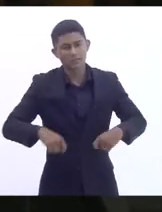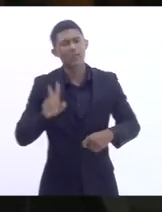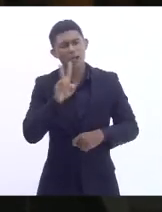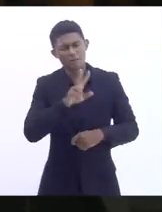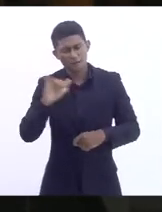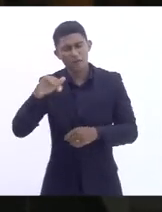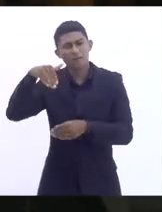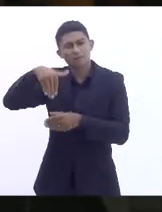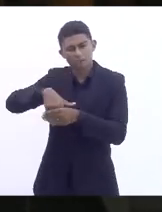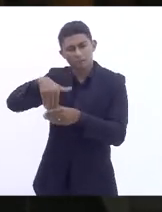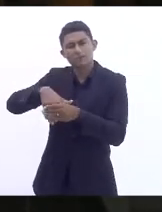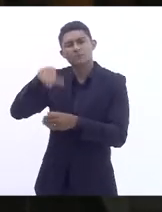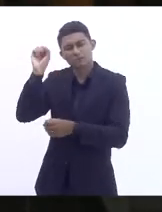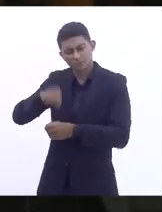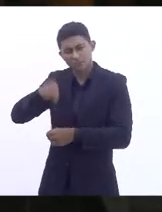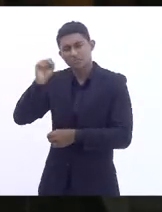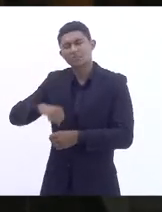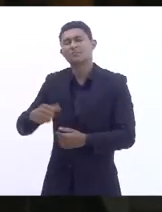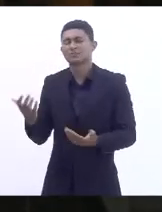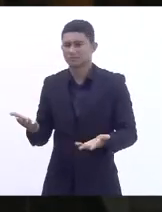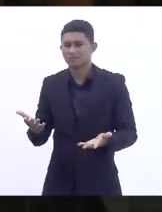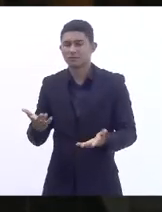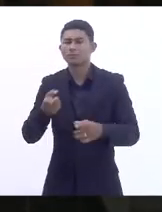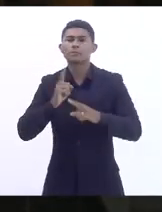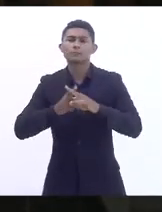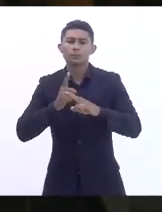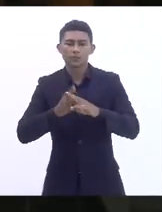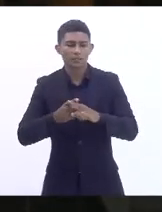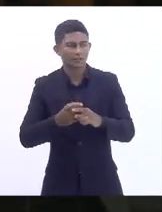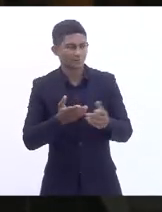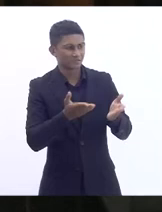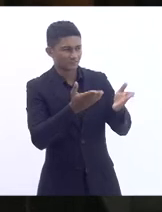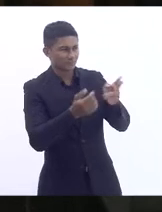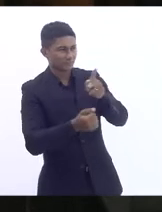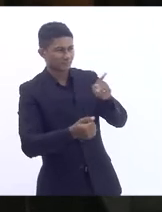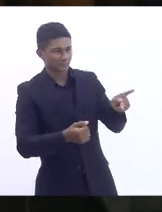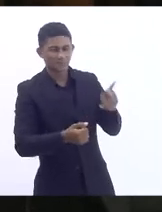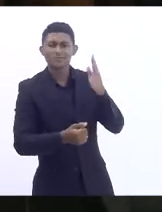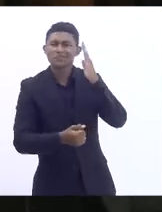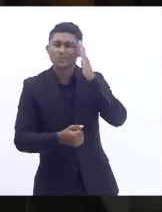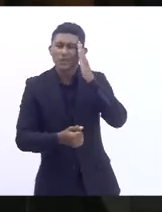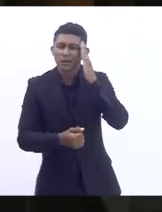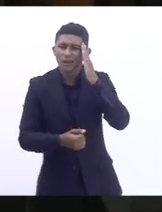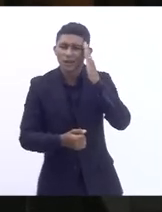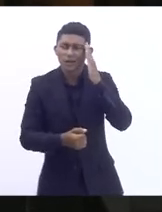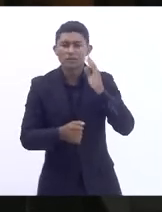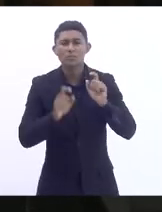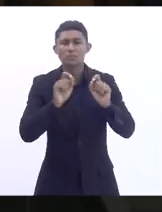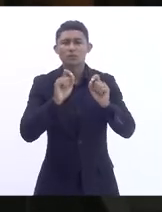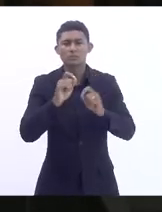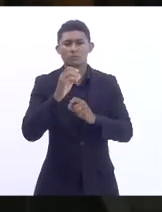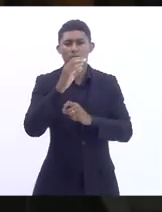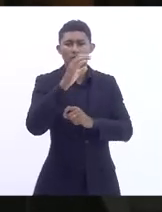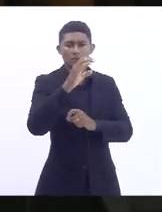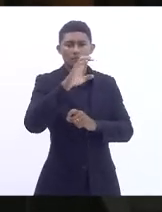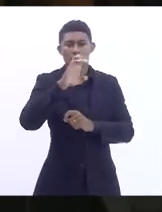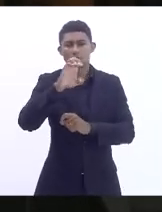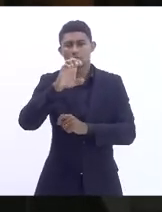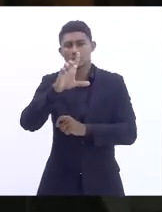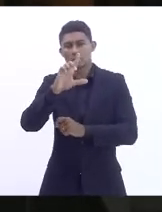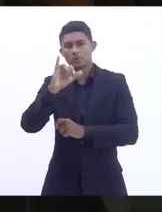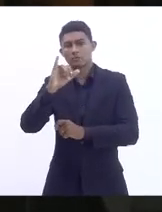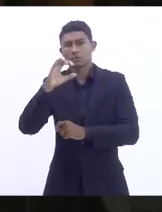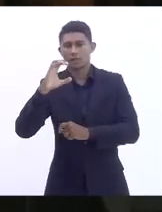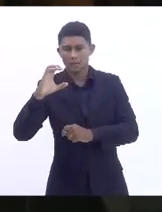Até porque, senhora presidente, sabe bem, Vossa Excelência, que a taxa Selic está superior